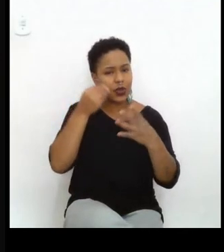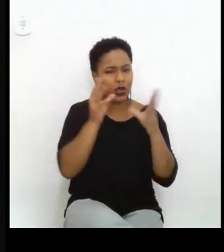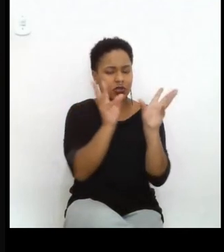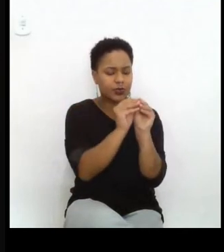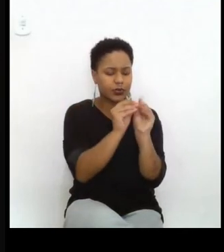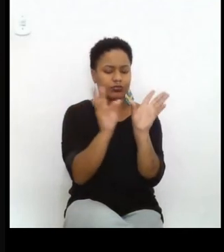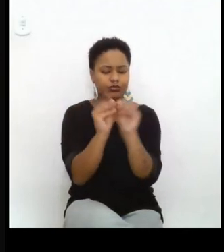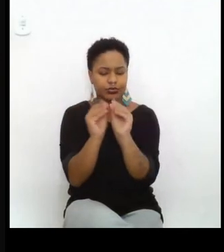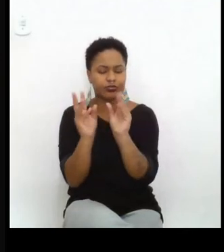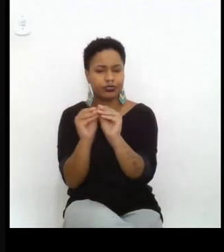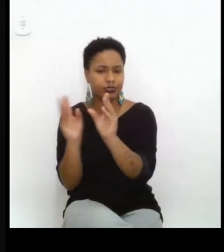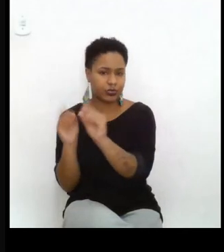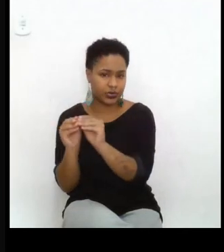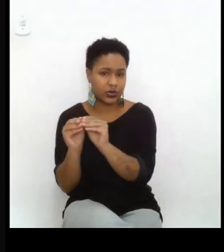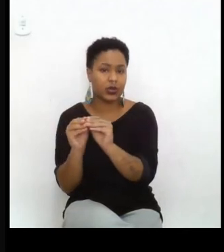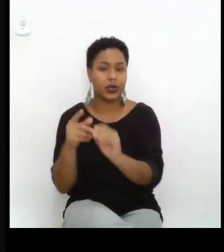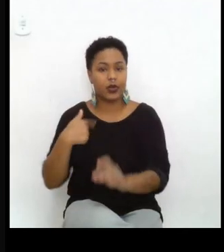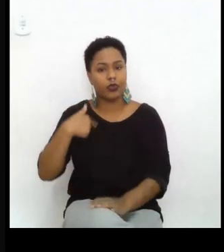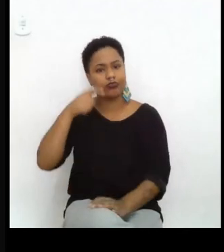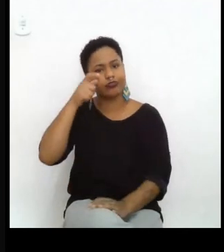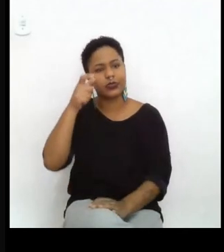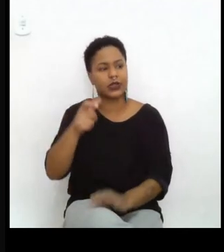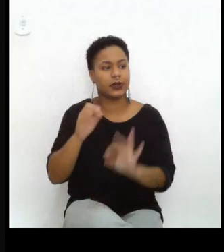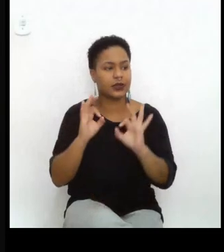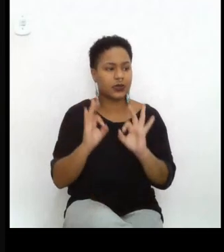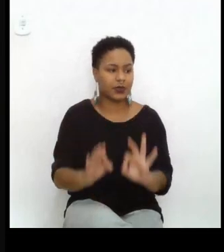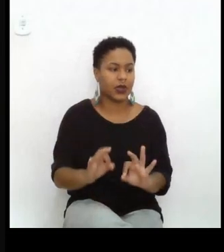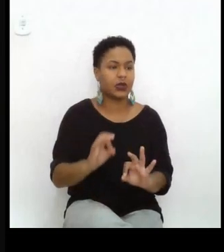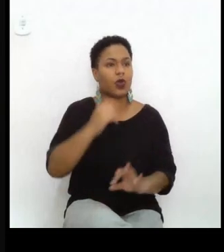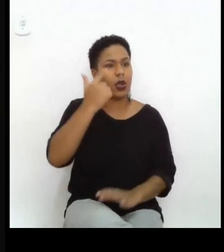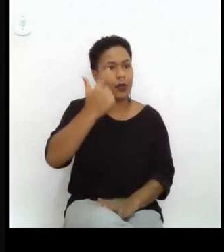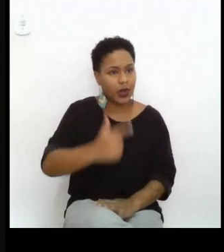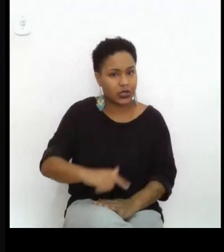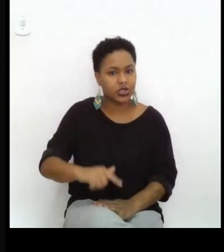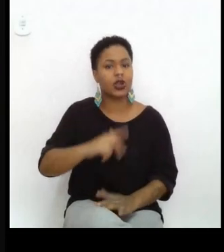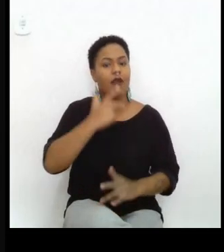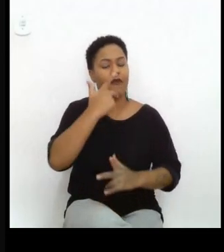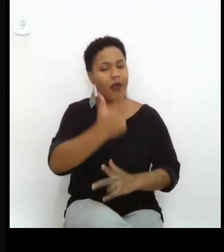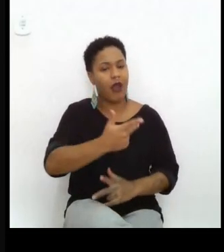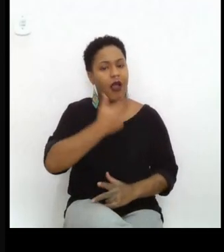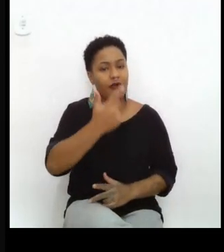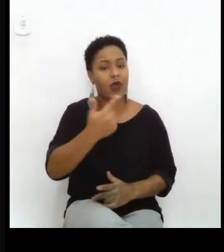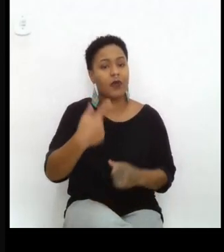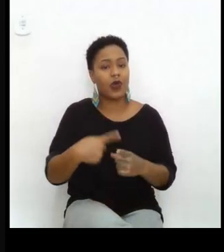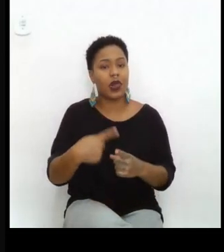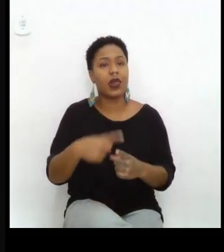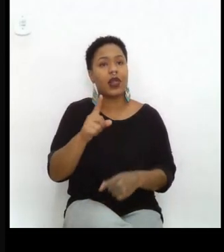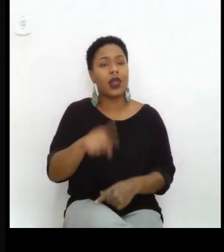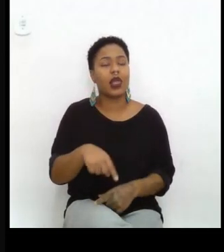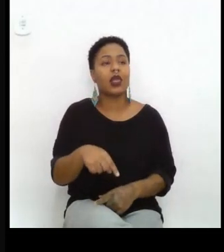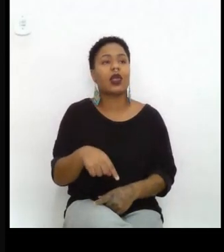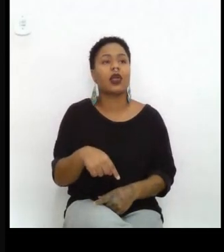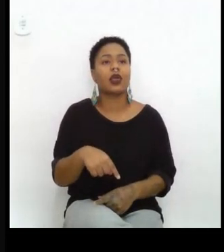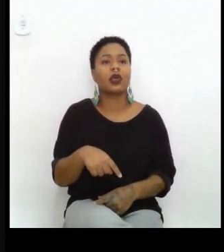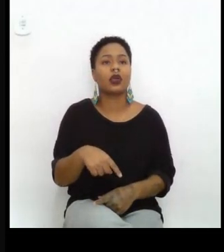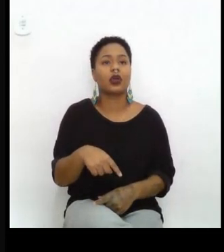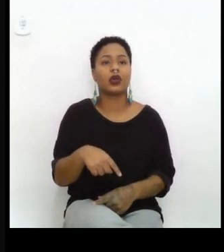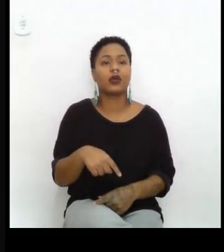assim que me interessam muito repetir coar porque elas são elas vão ser